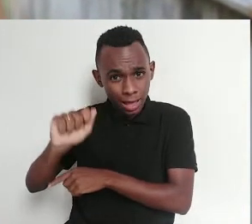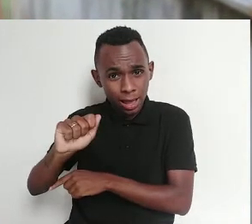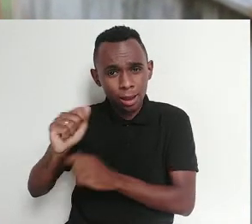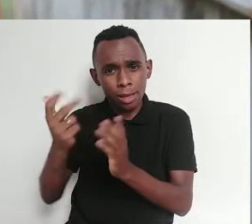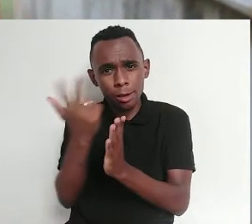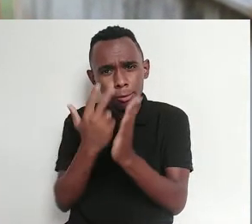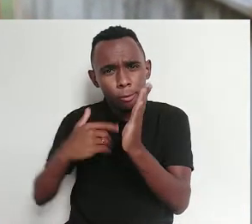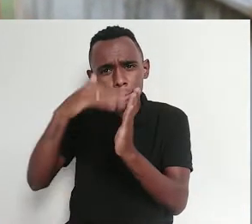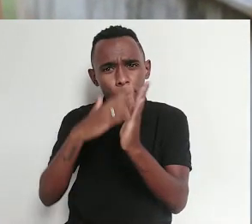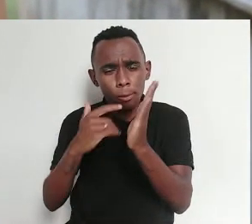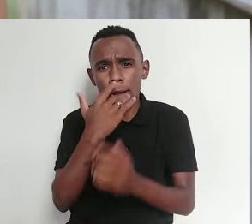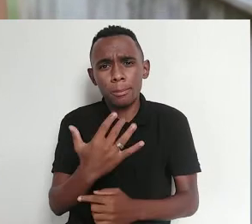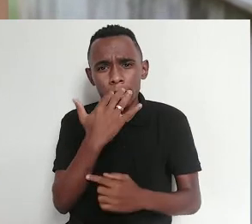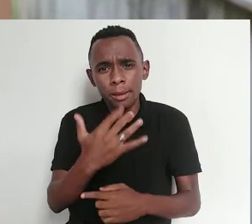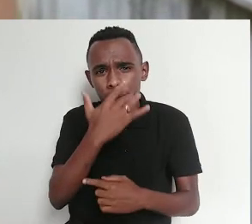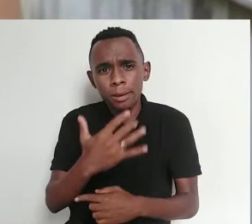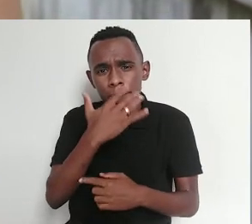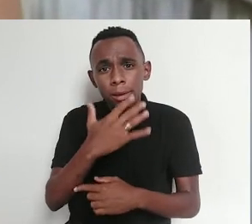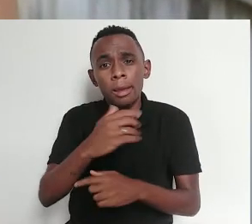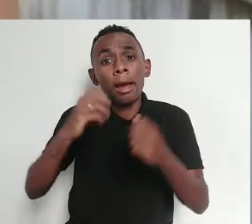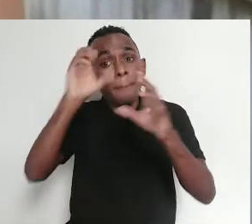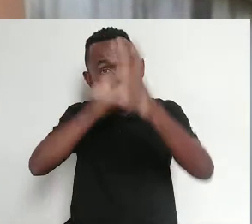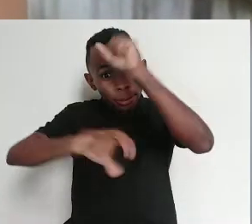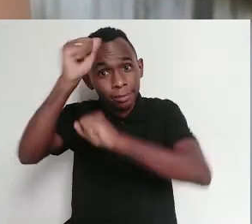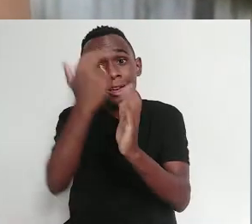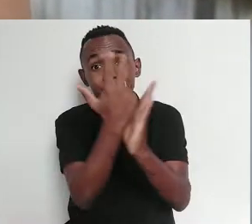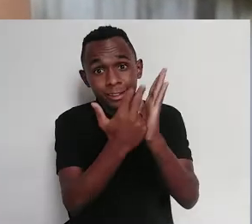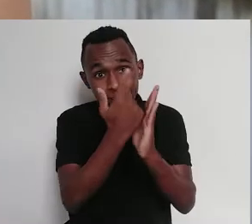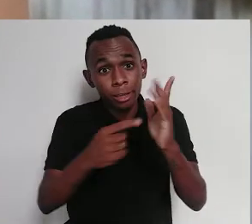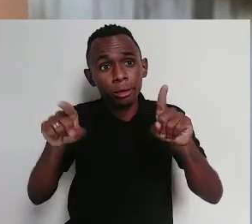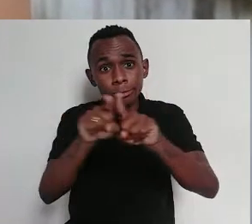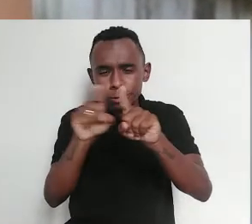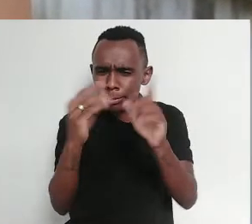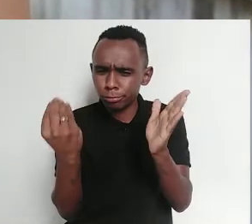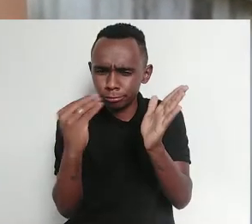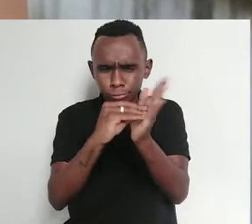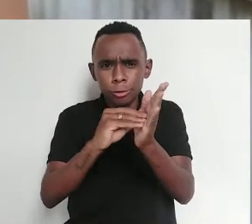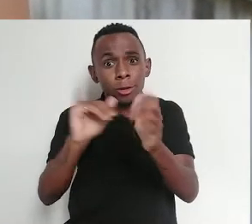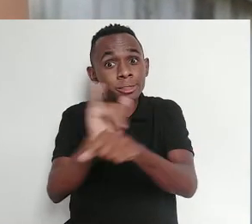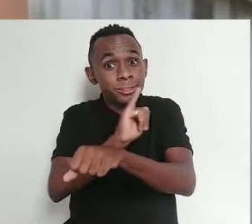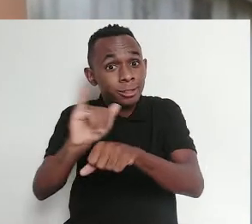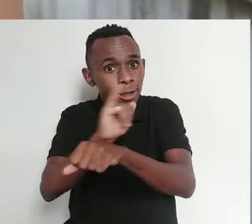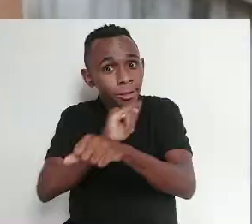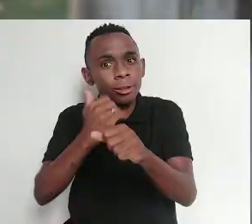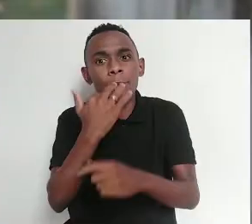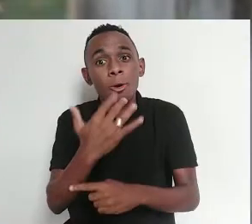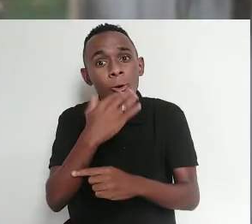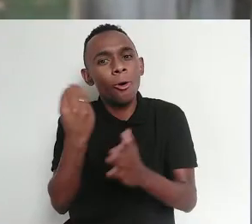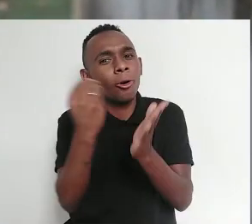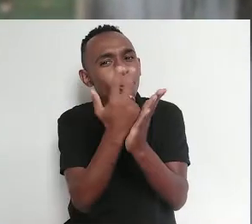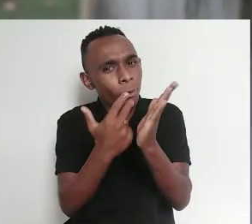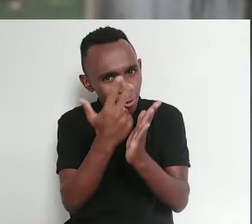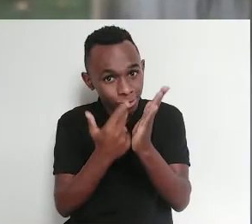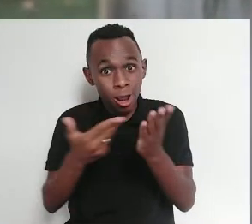o significado das mandalas, aprender a desenhá-las e aplicar a técnica da aquarela para colori-las.